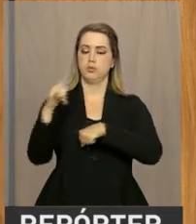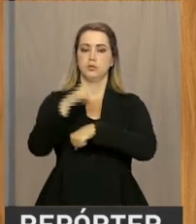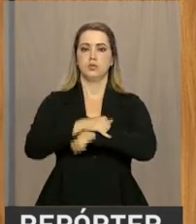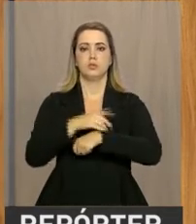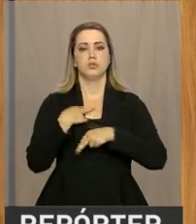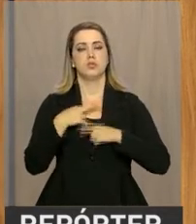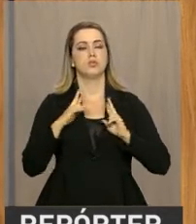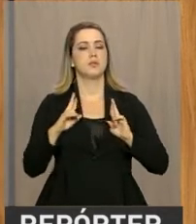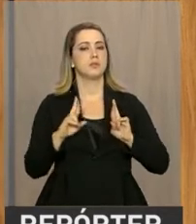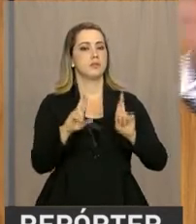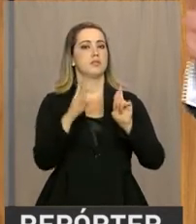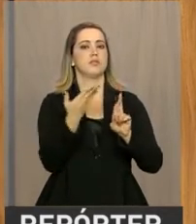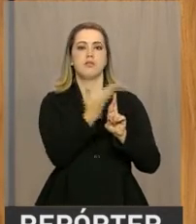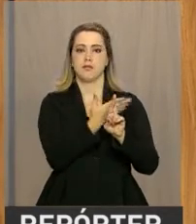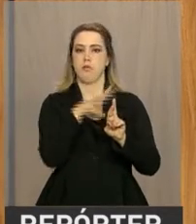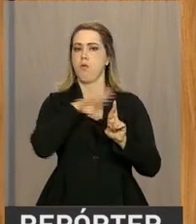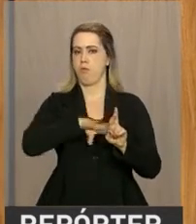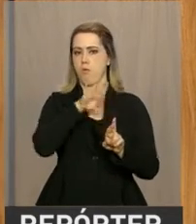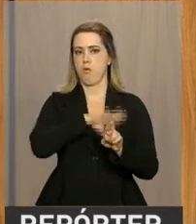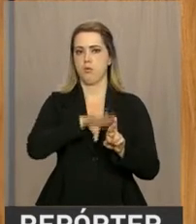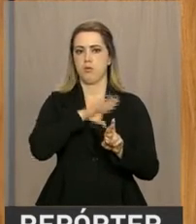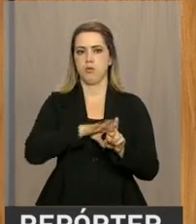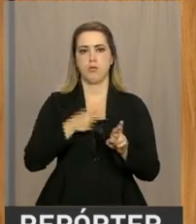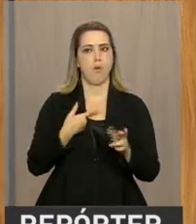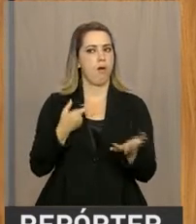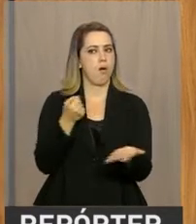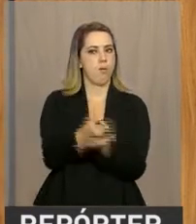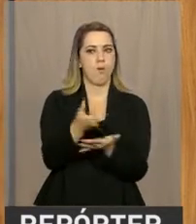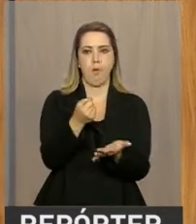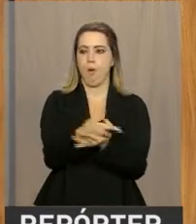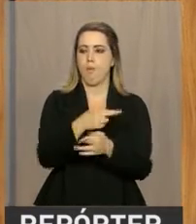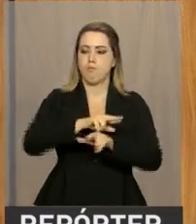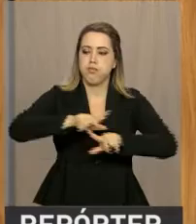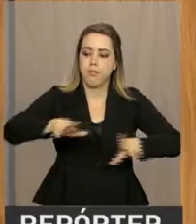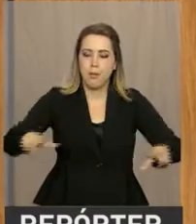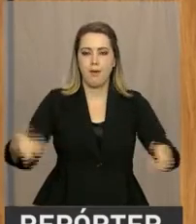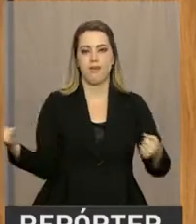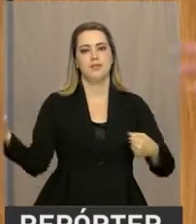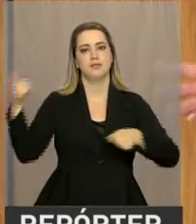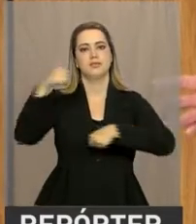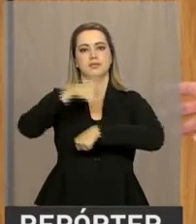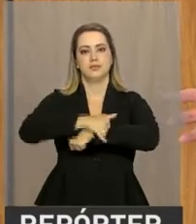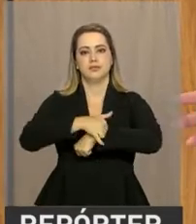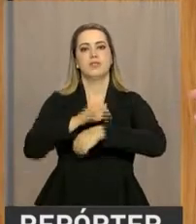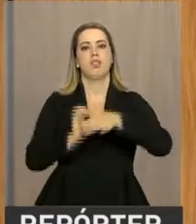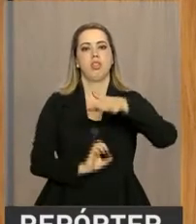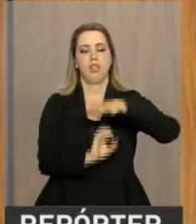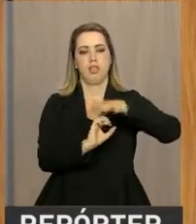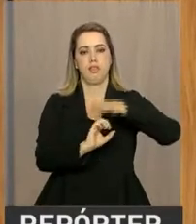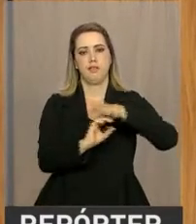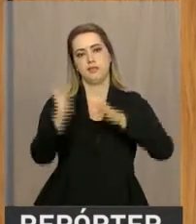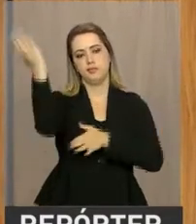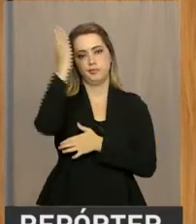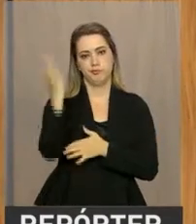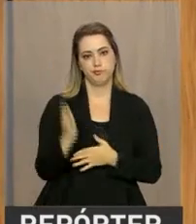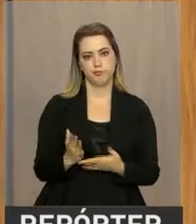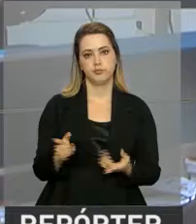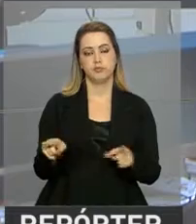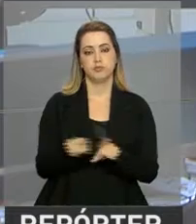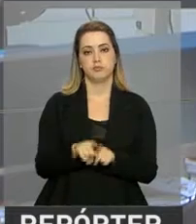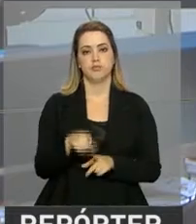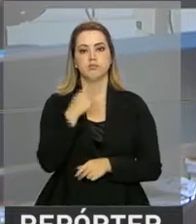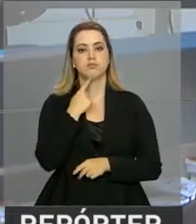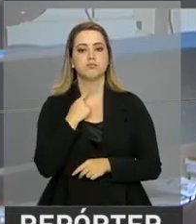nós brasileiros que portugal alguém comendo uma fornada de aviões da embraer este é um dos nossos desejos